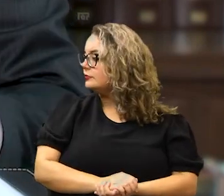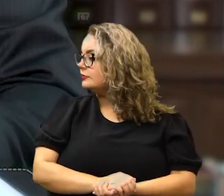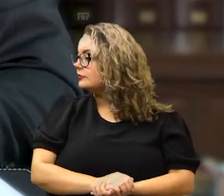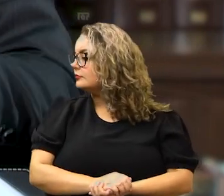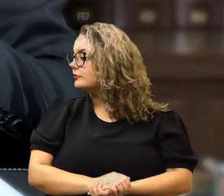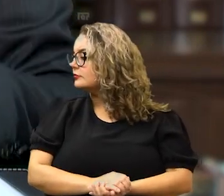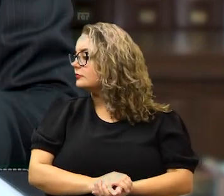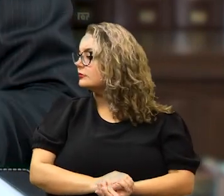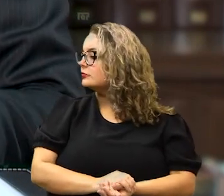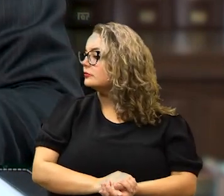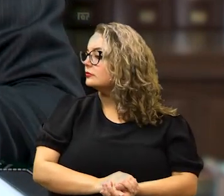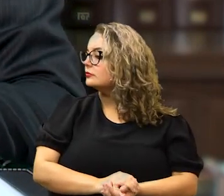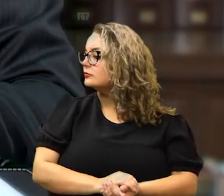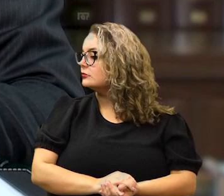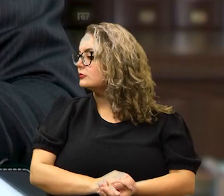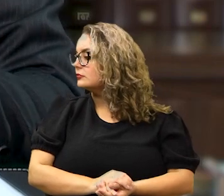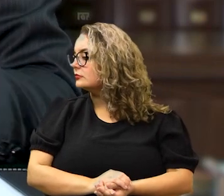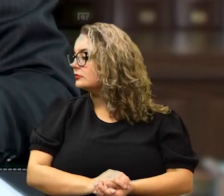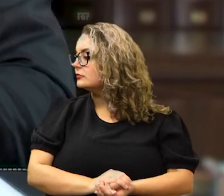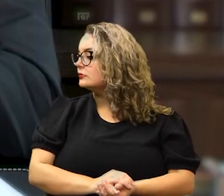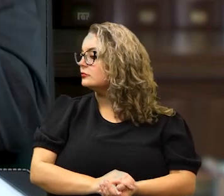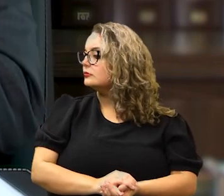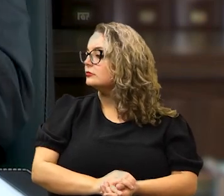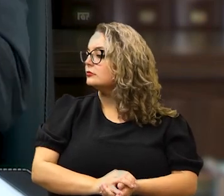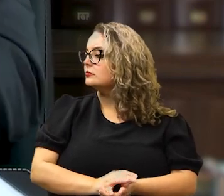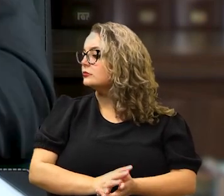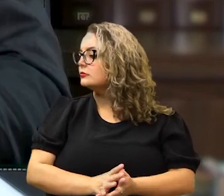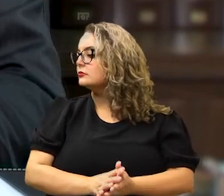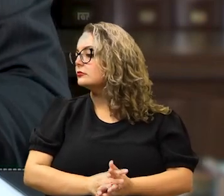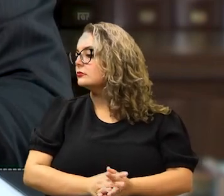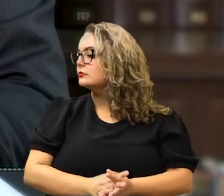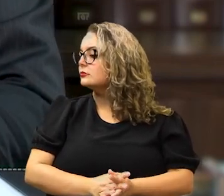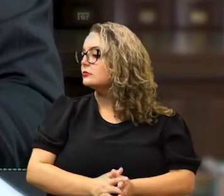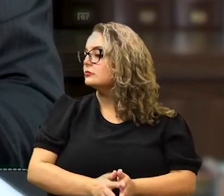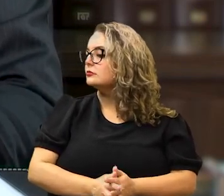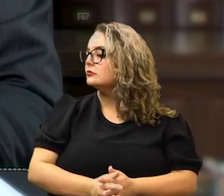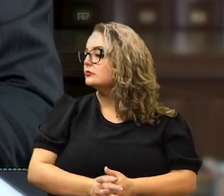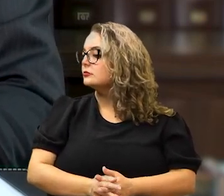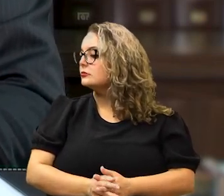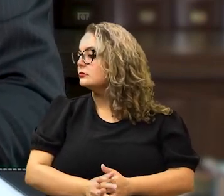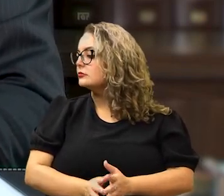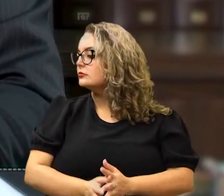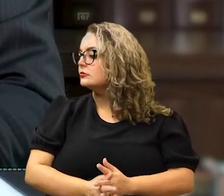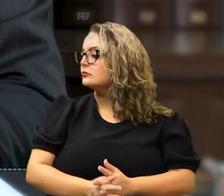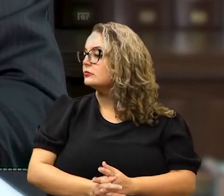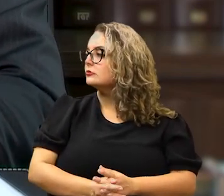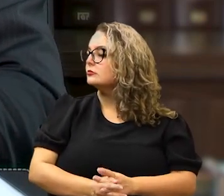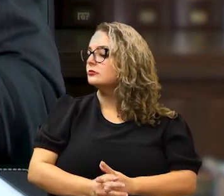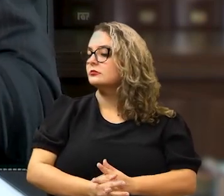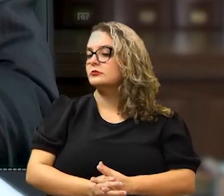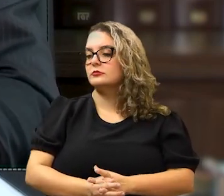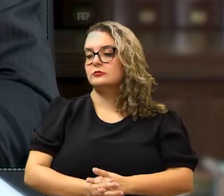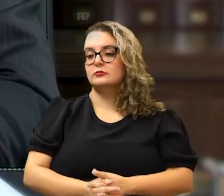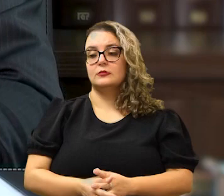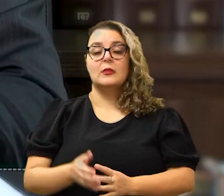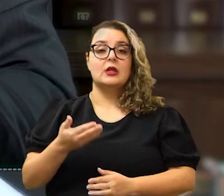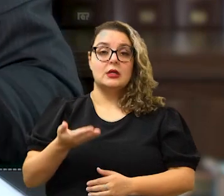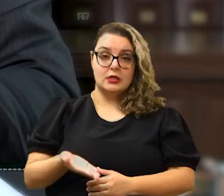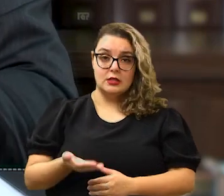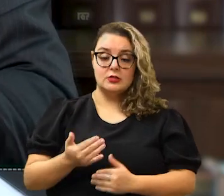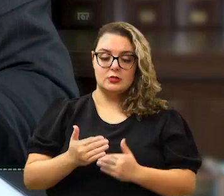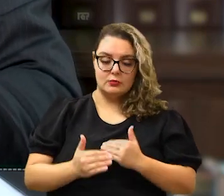Até então, antes disso, o que se tinha e o que se conhecia eram decisões literalmente